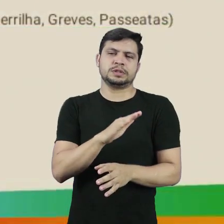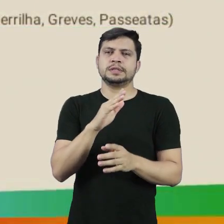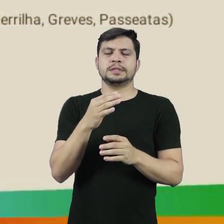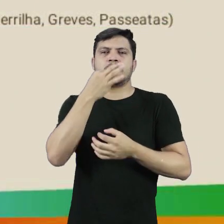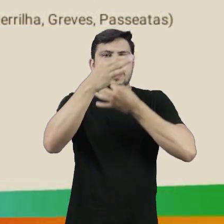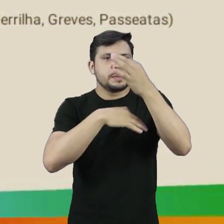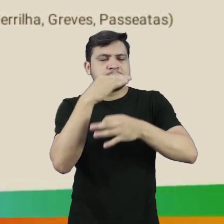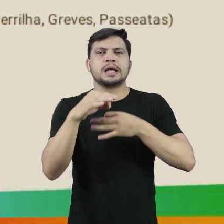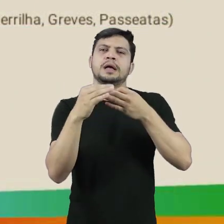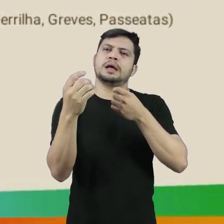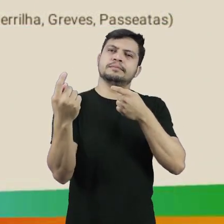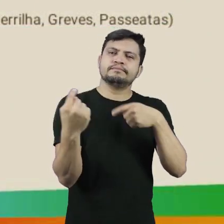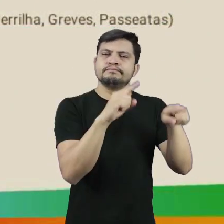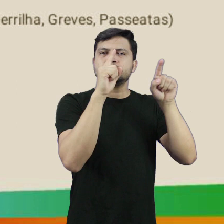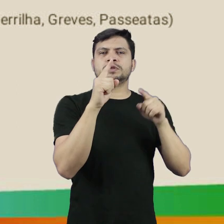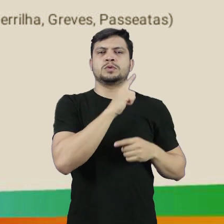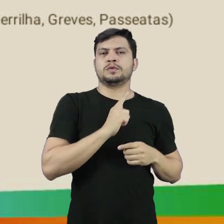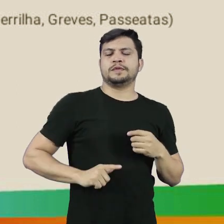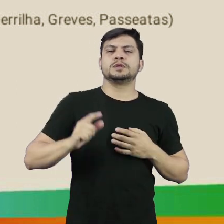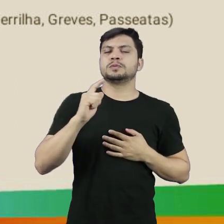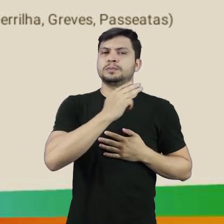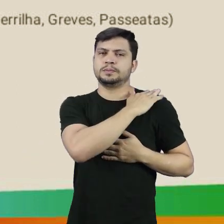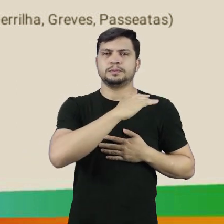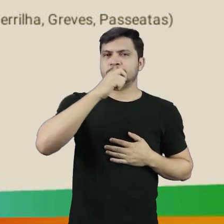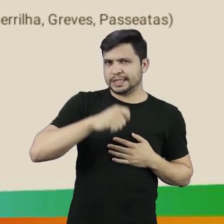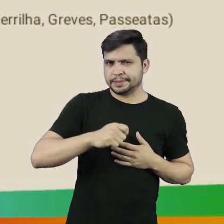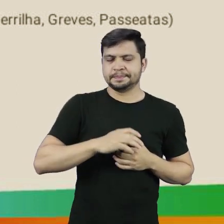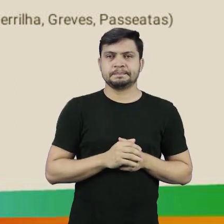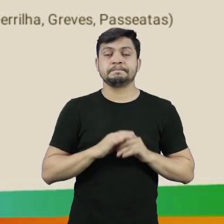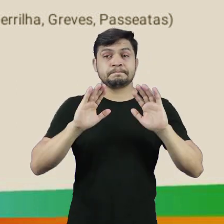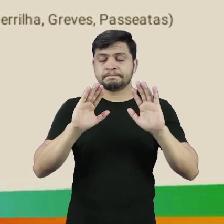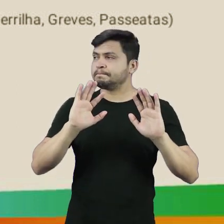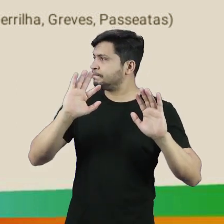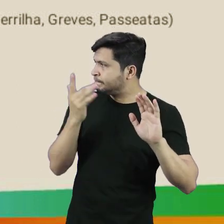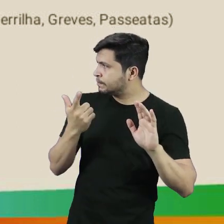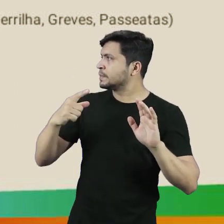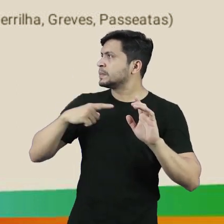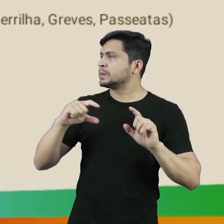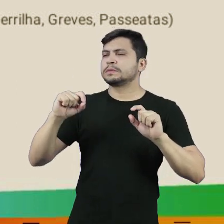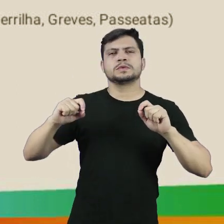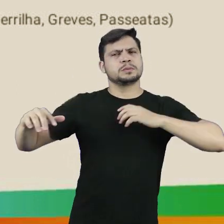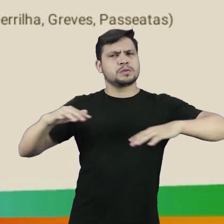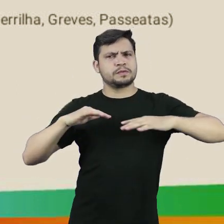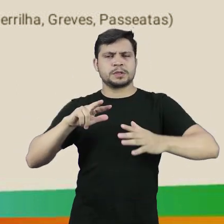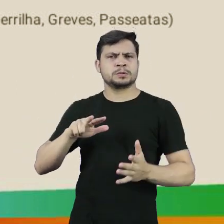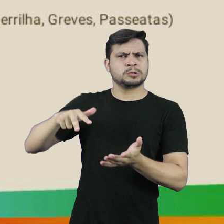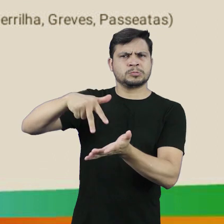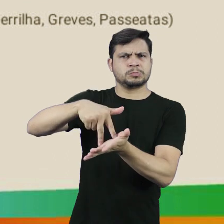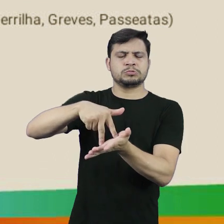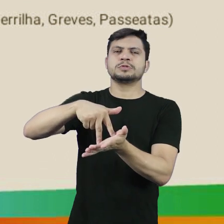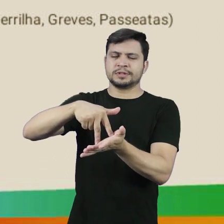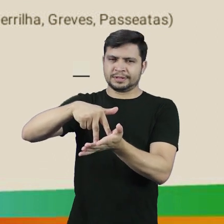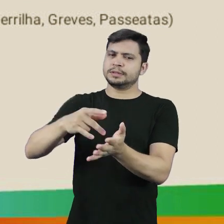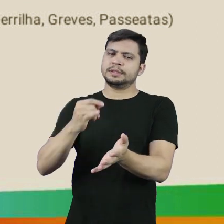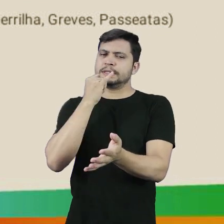Obviamente que nesses 21 anos de ditadura a gente passou por movimentos de resistência e esses movimentos de resistência nunca deixaram de existir. É o caso